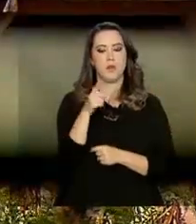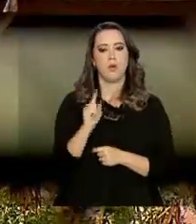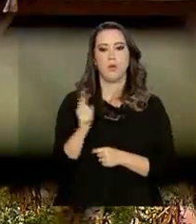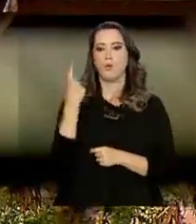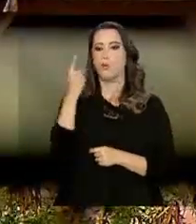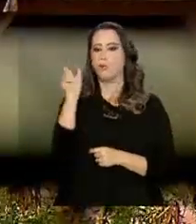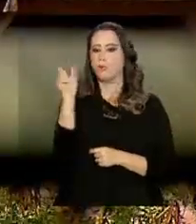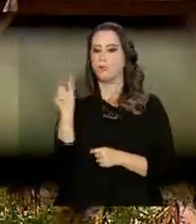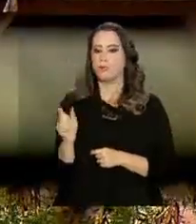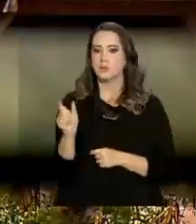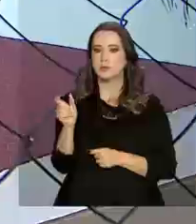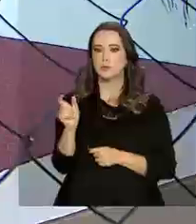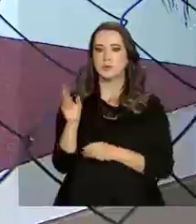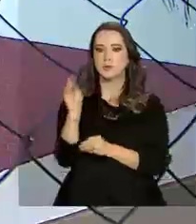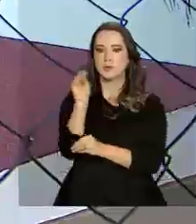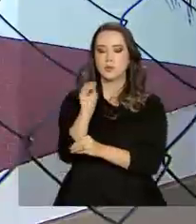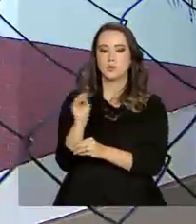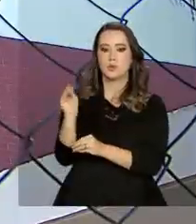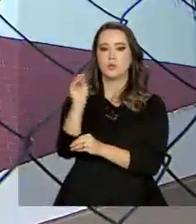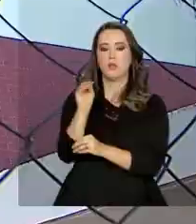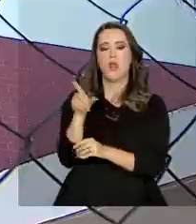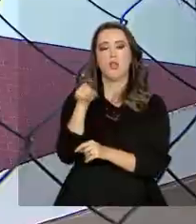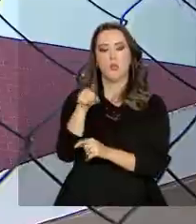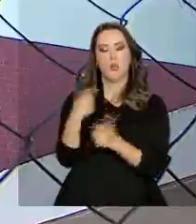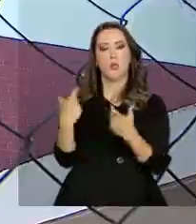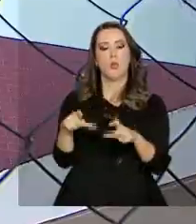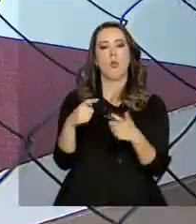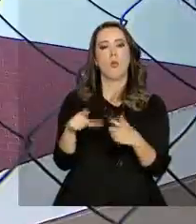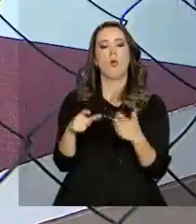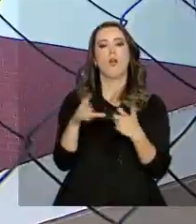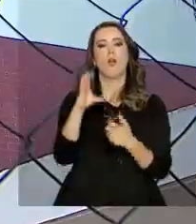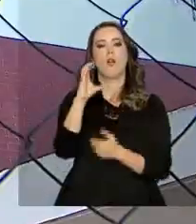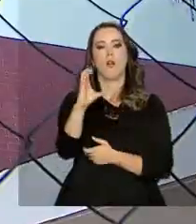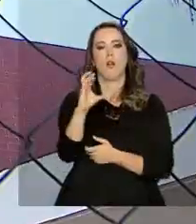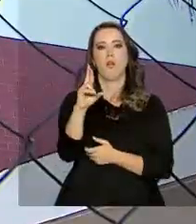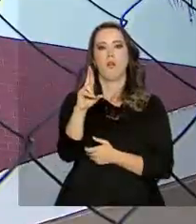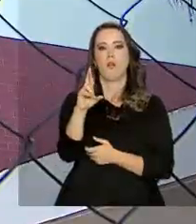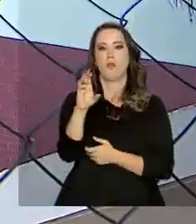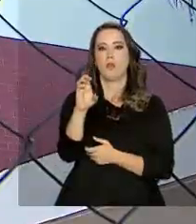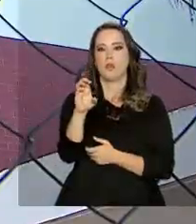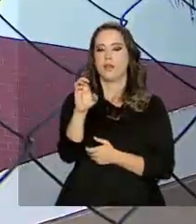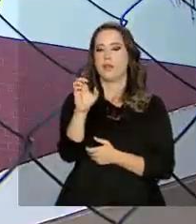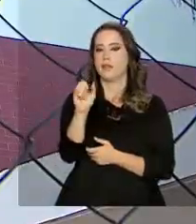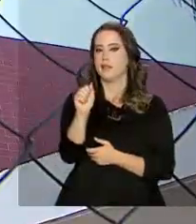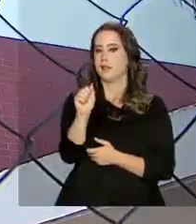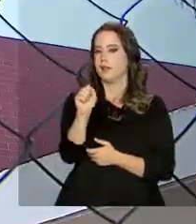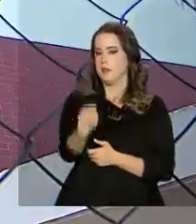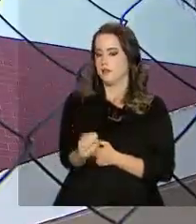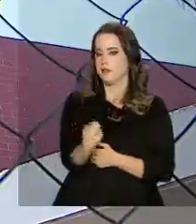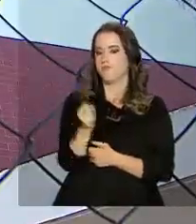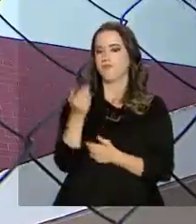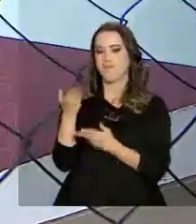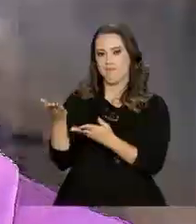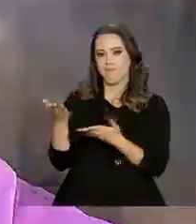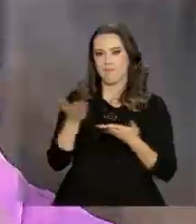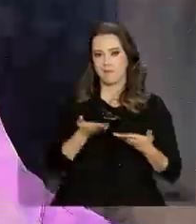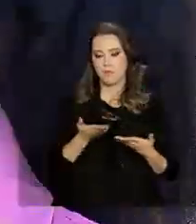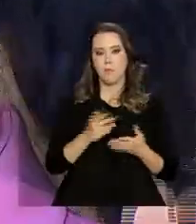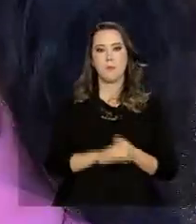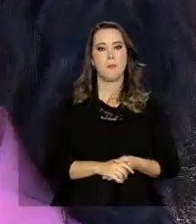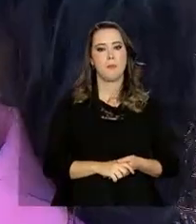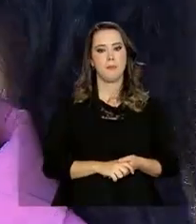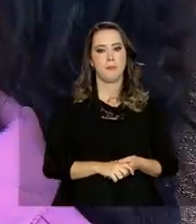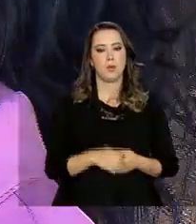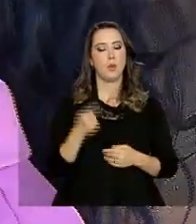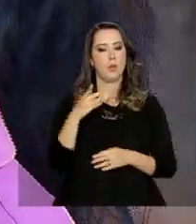apenas uma das pessoas que recebe atendimento no centro de referência especializado de assistência social foi